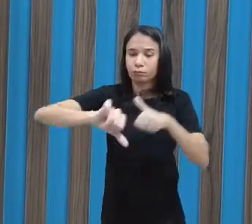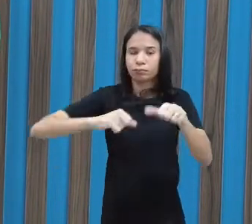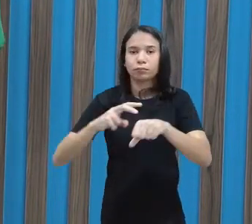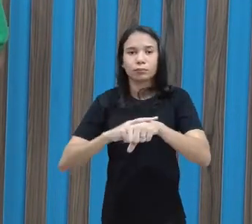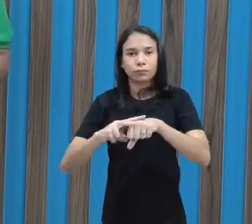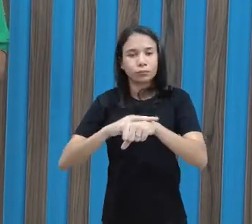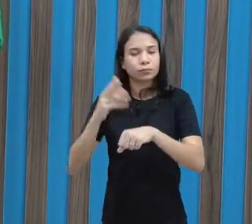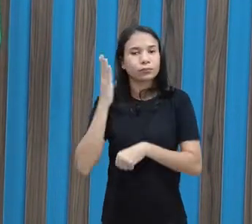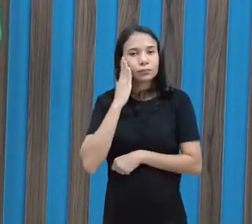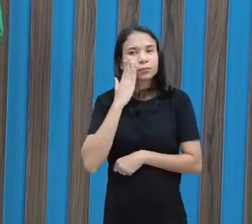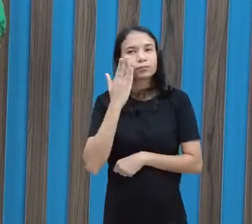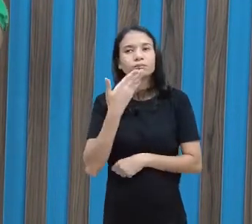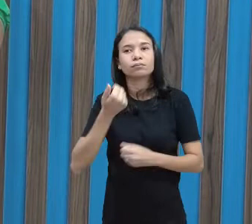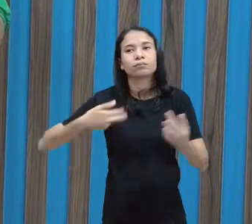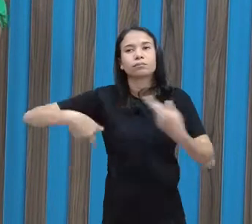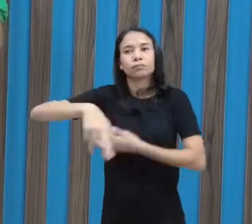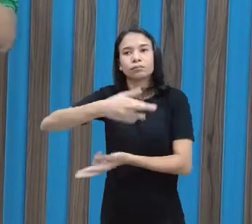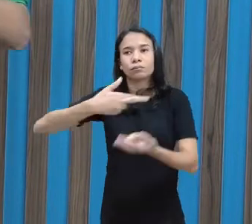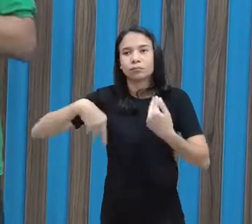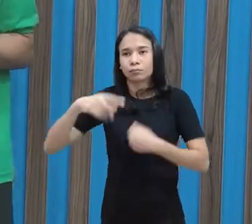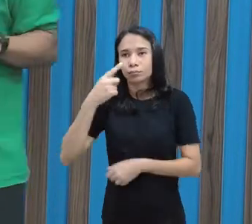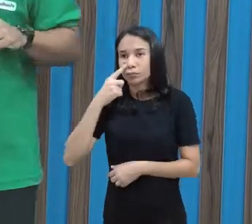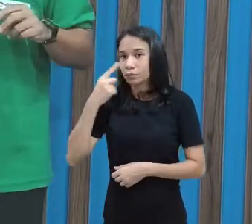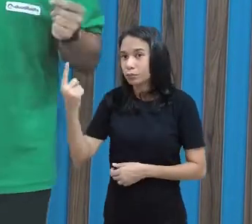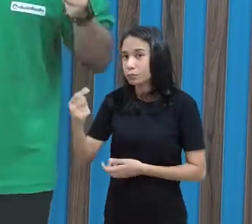para entender essa relação. Vamos seguir.